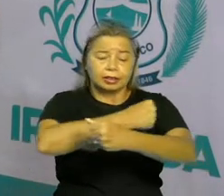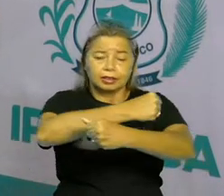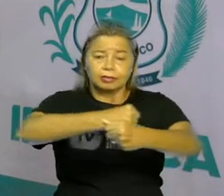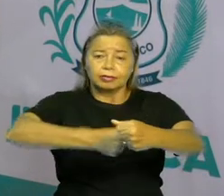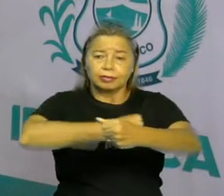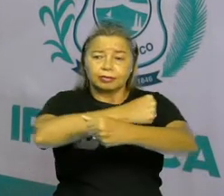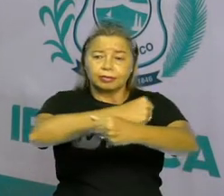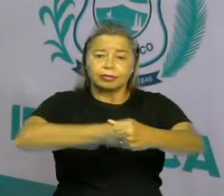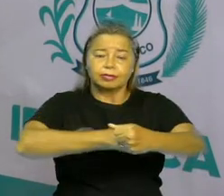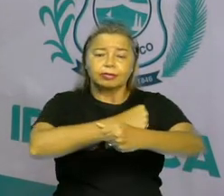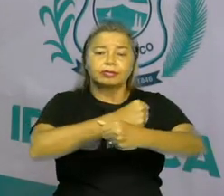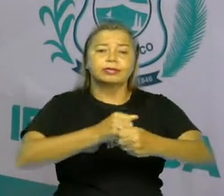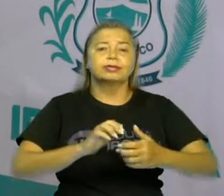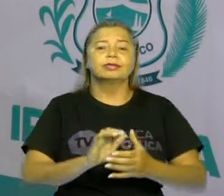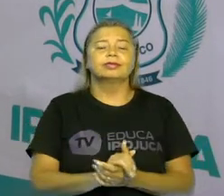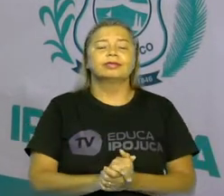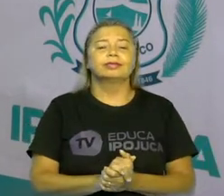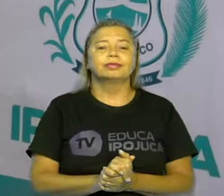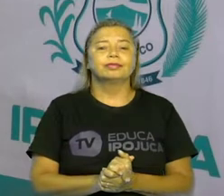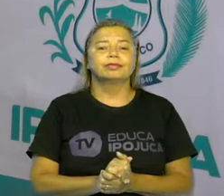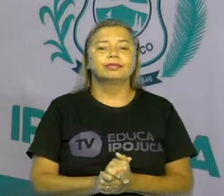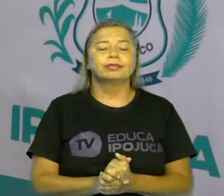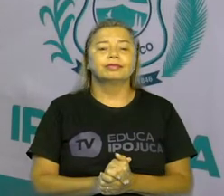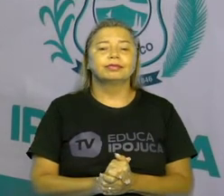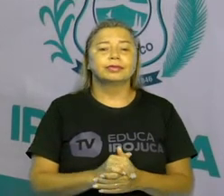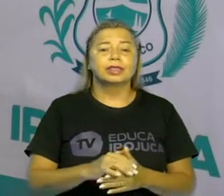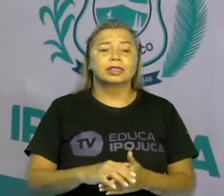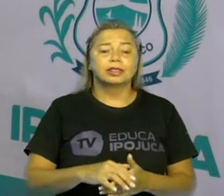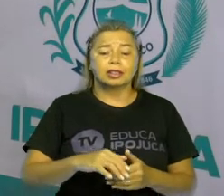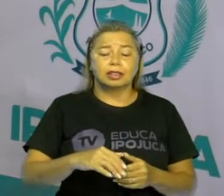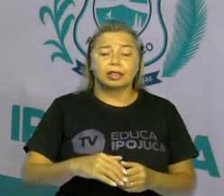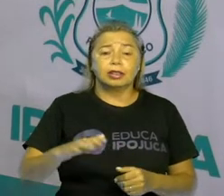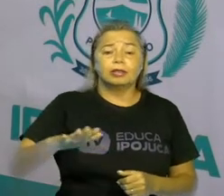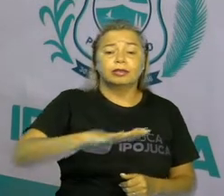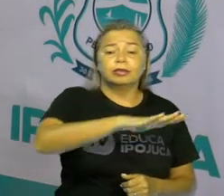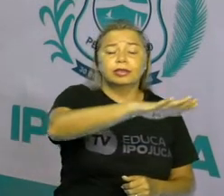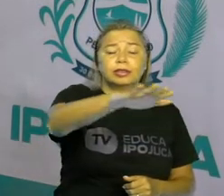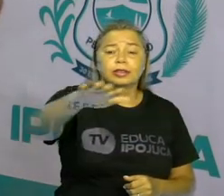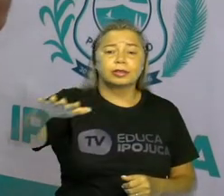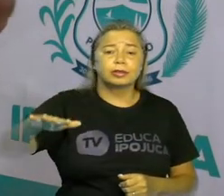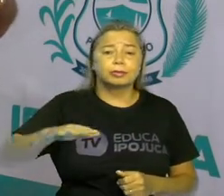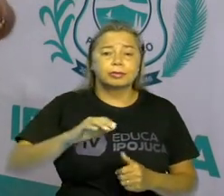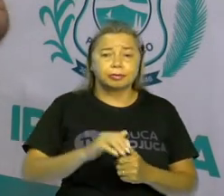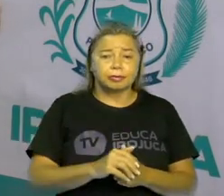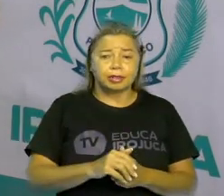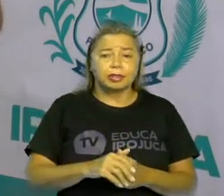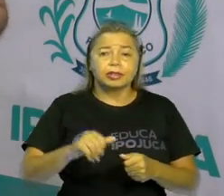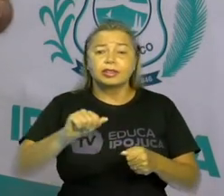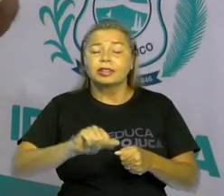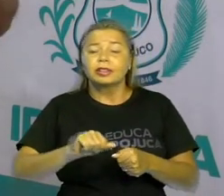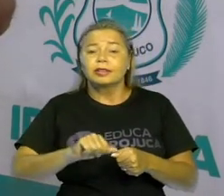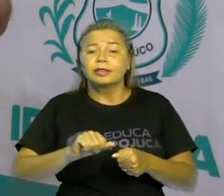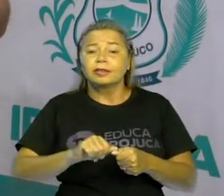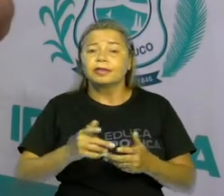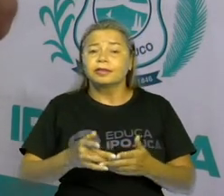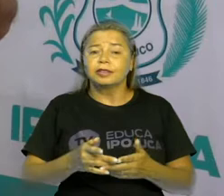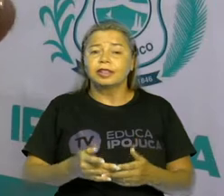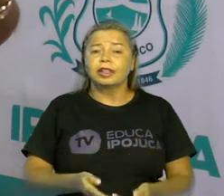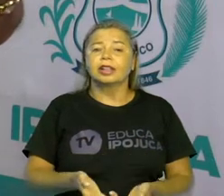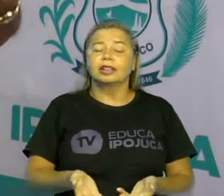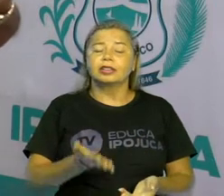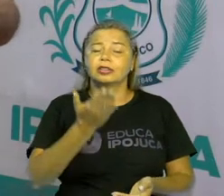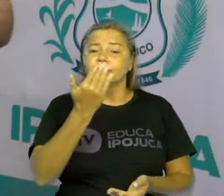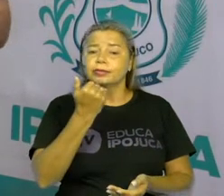na cozinha? Bom, na cozinha é o espaço da casa onde nós fazemos o quê? As